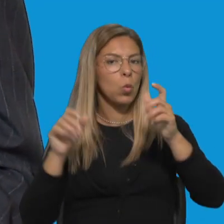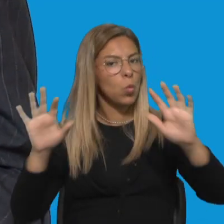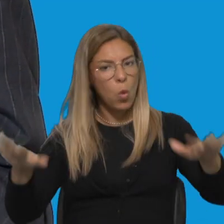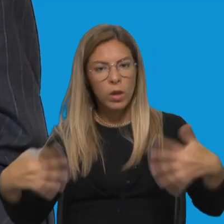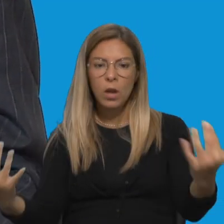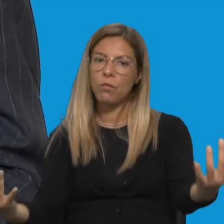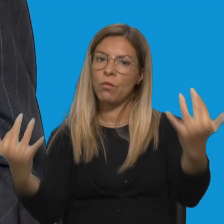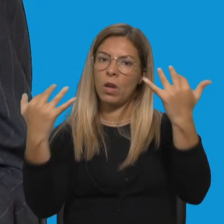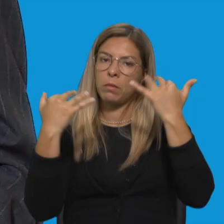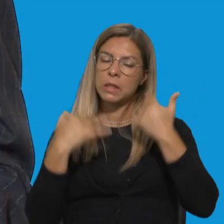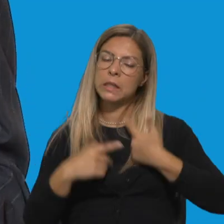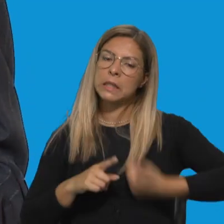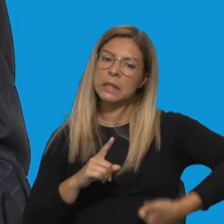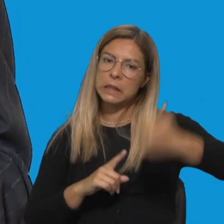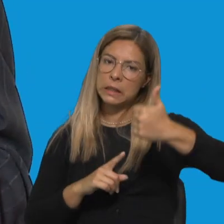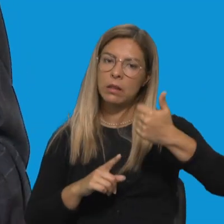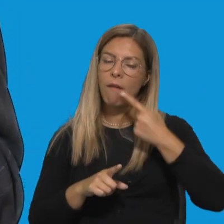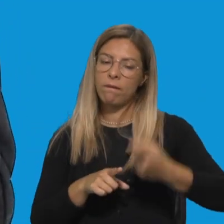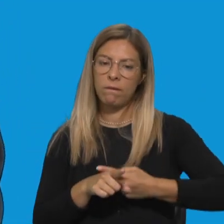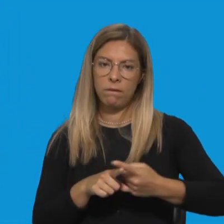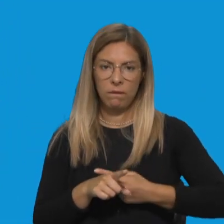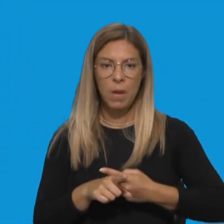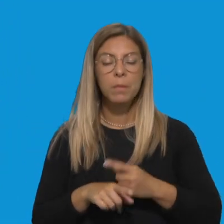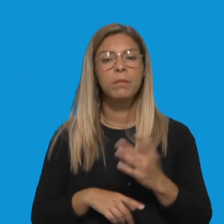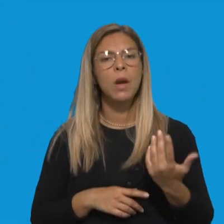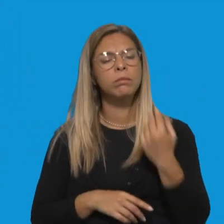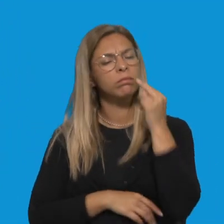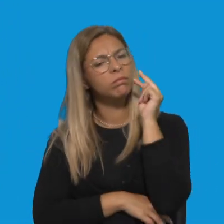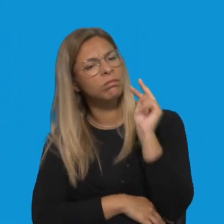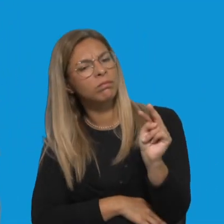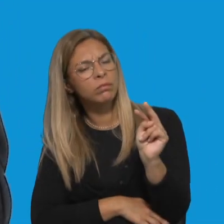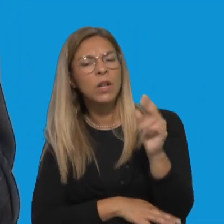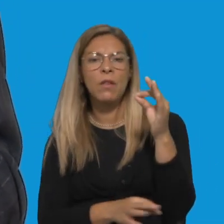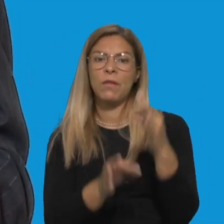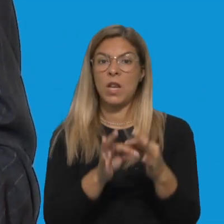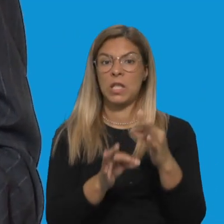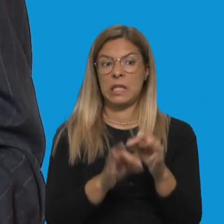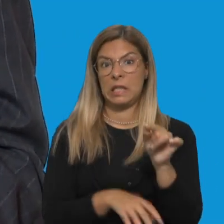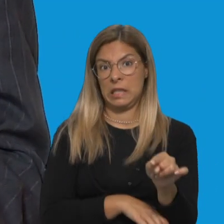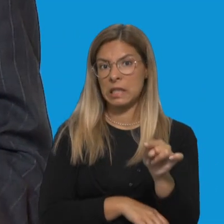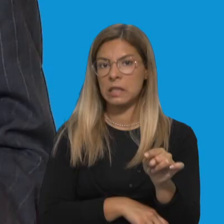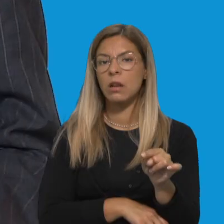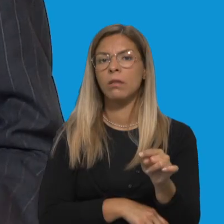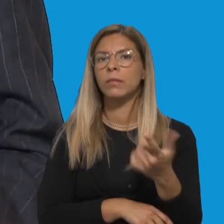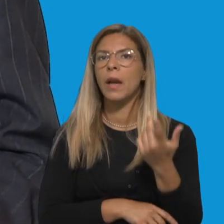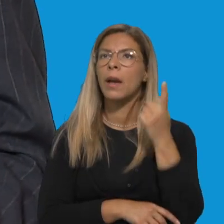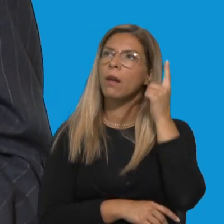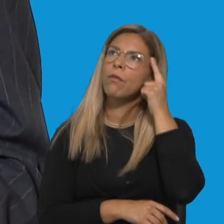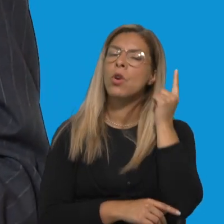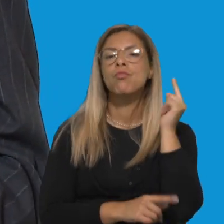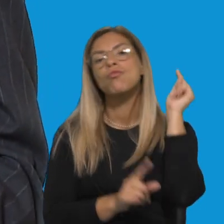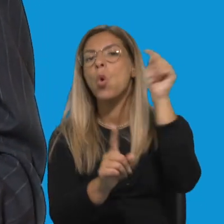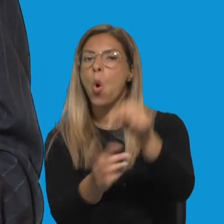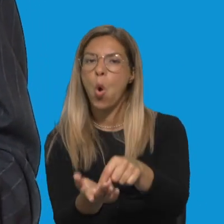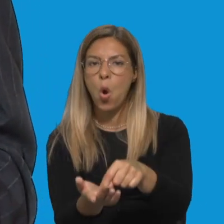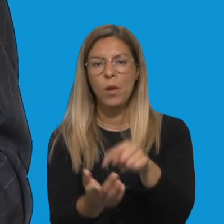Espírito. Não podemos olhar, nem devemos olhar para a festa de Pentecostes como um termo de chegada. É uma festa